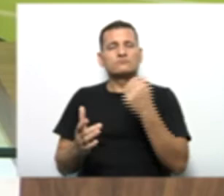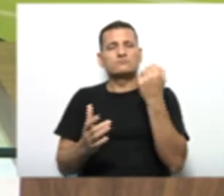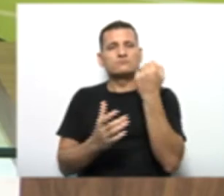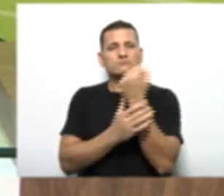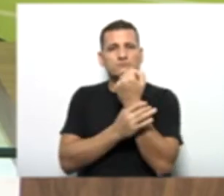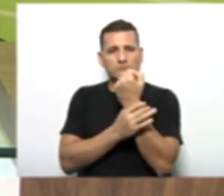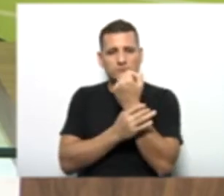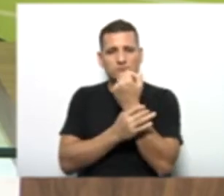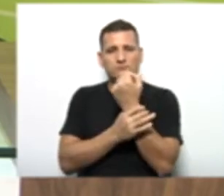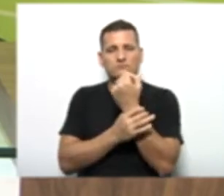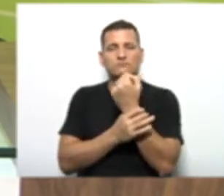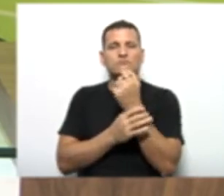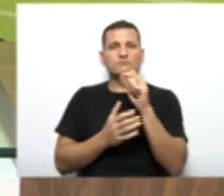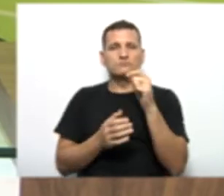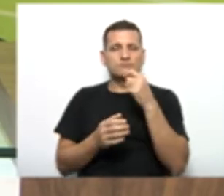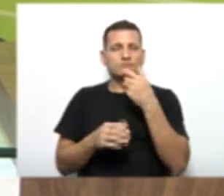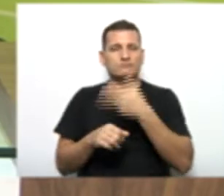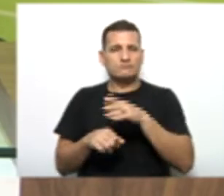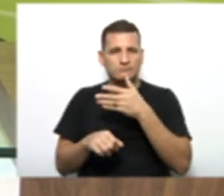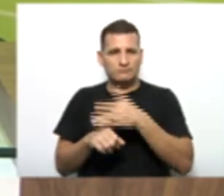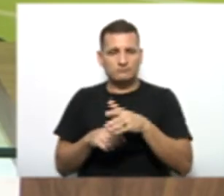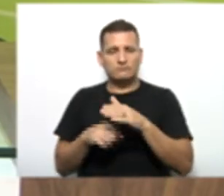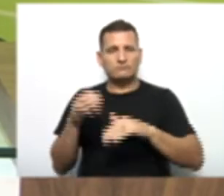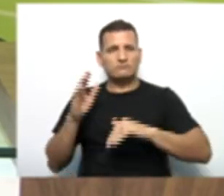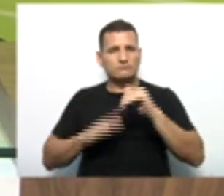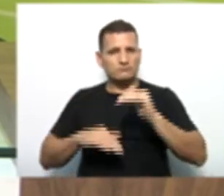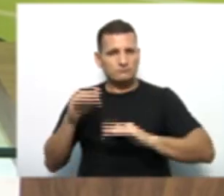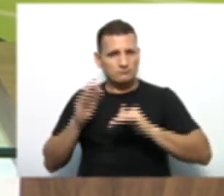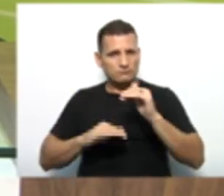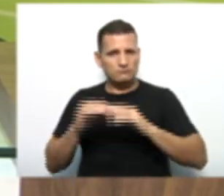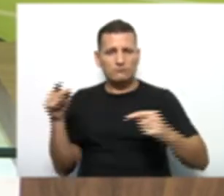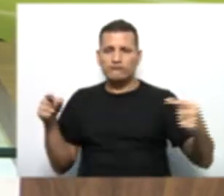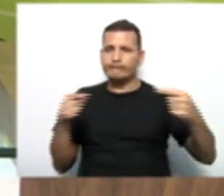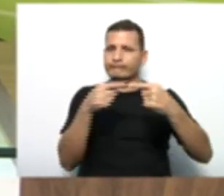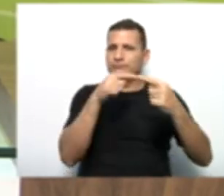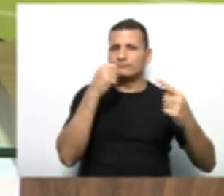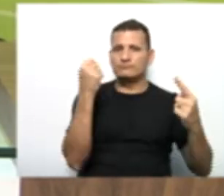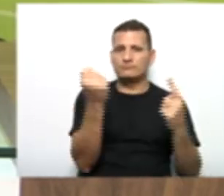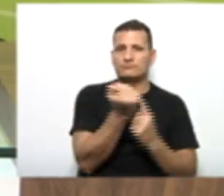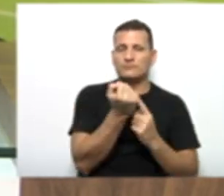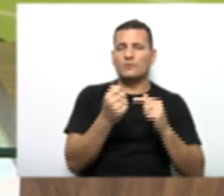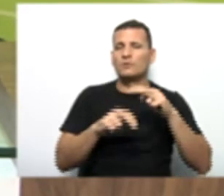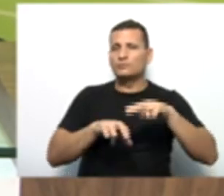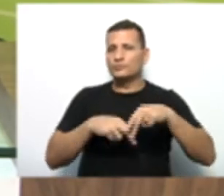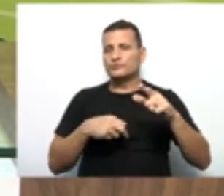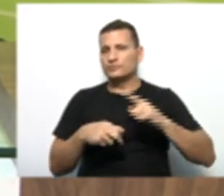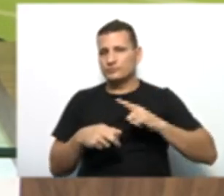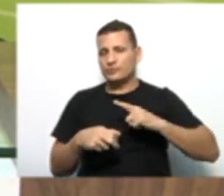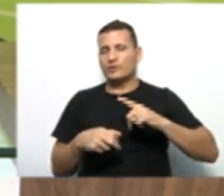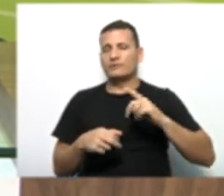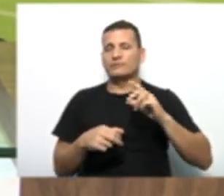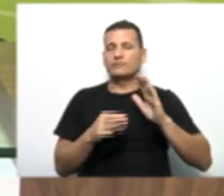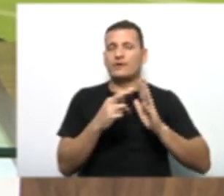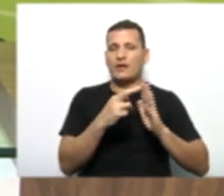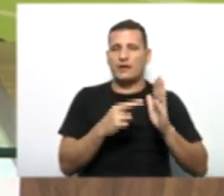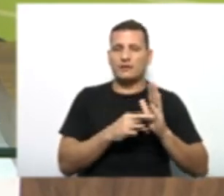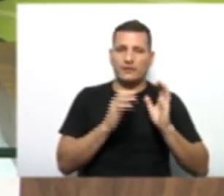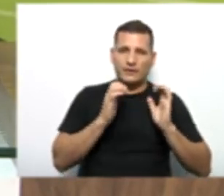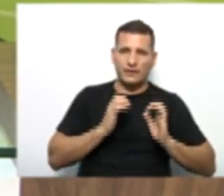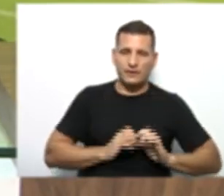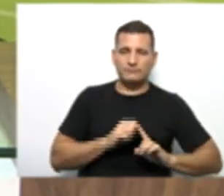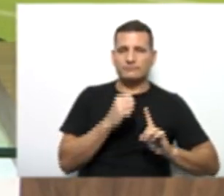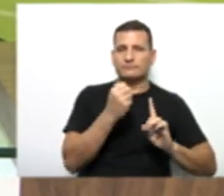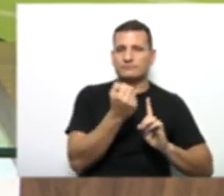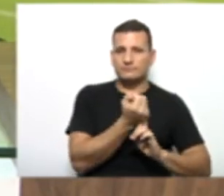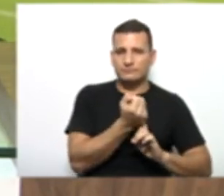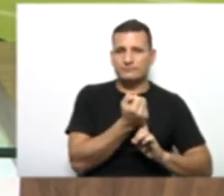exercício profissional condizente com aquilo que a sociedade espera. Por isso que nós temos o código de ética do assistente social, nós temos o código de ética